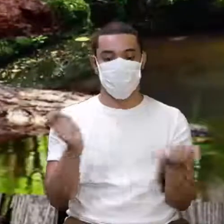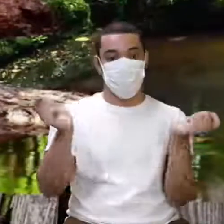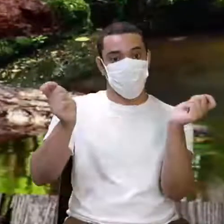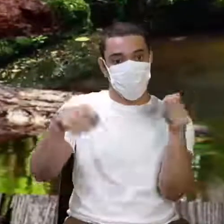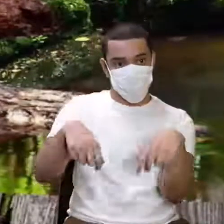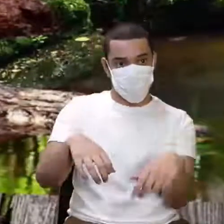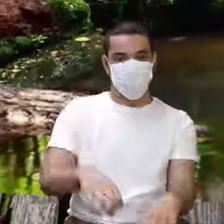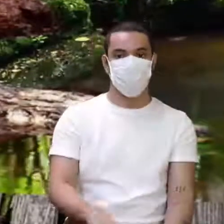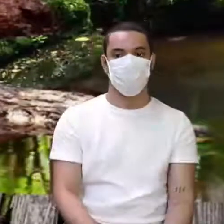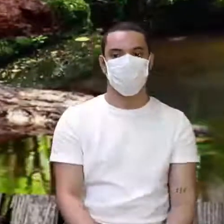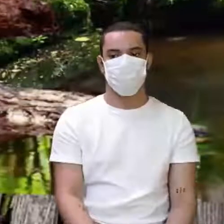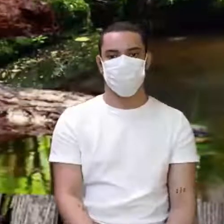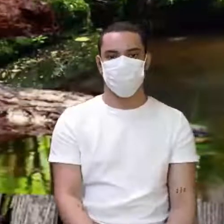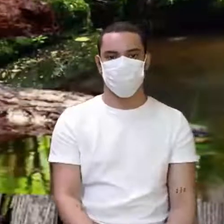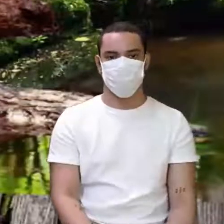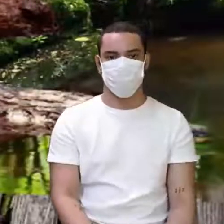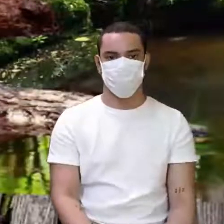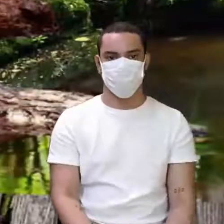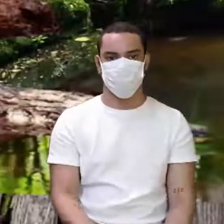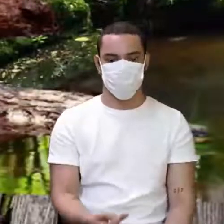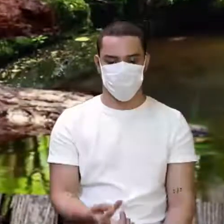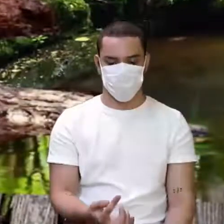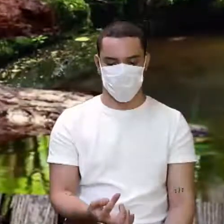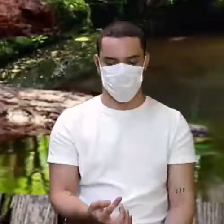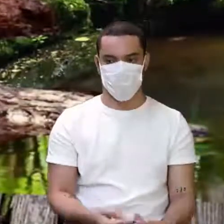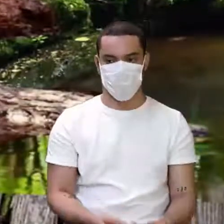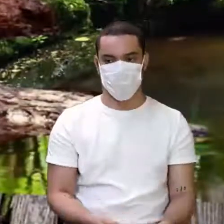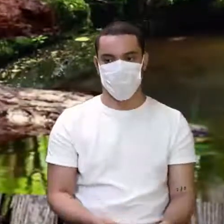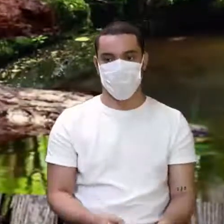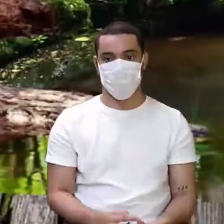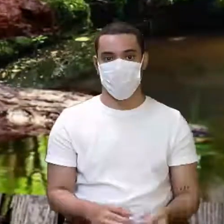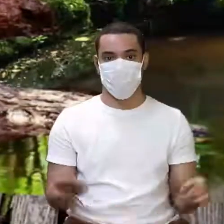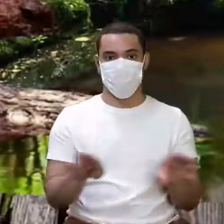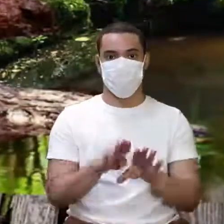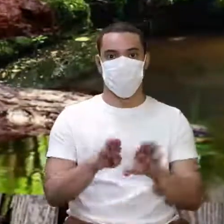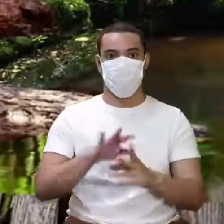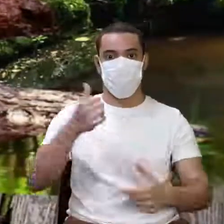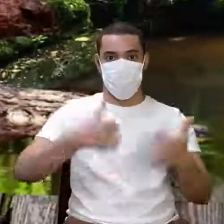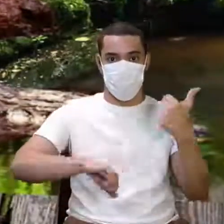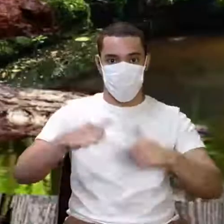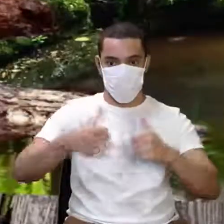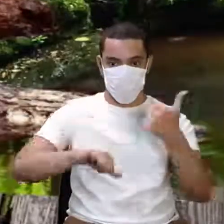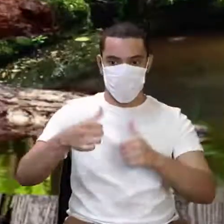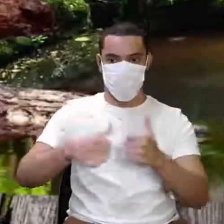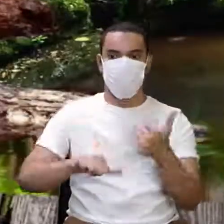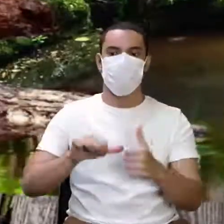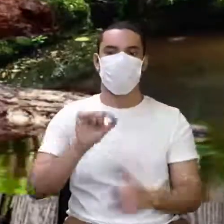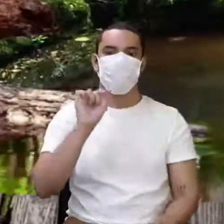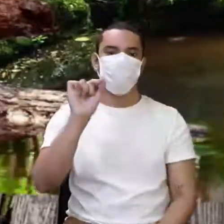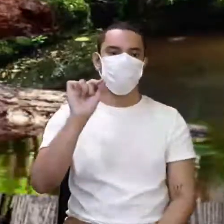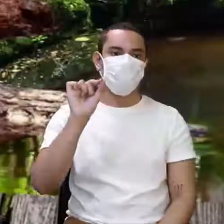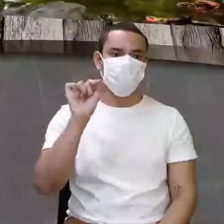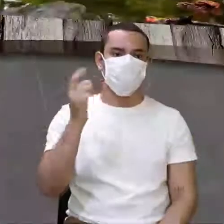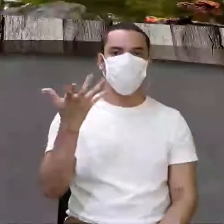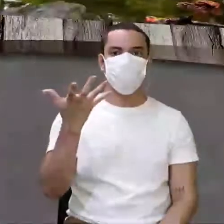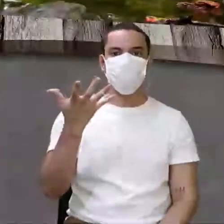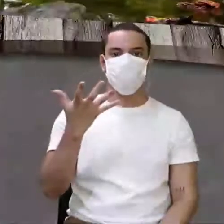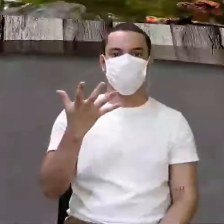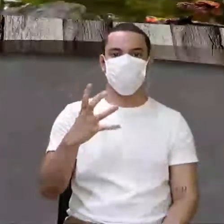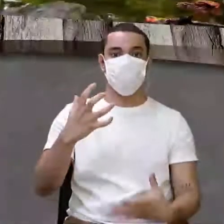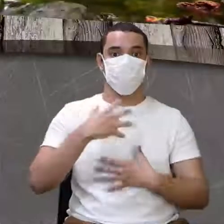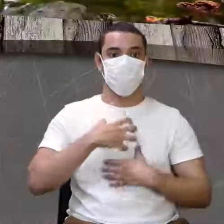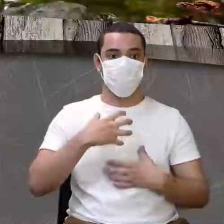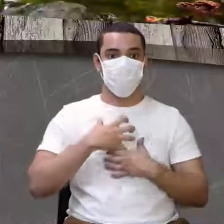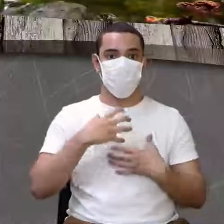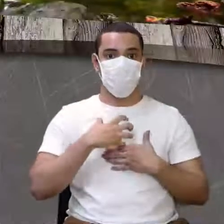gente representa isso? Avaliando tanto a questão da estrutura